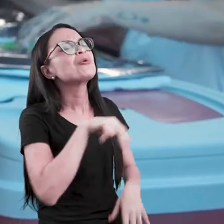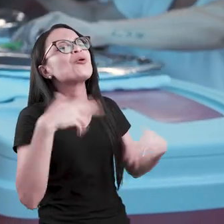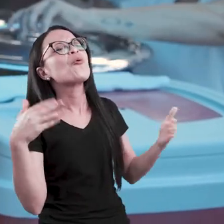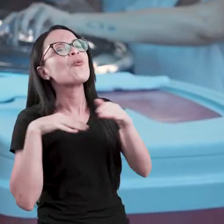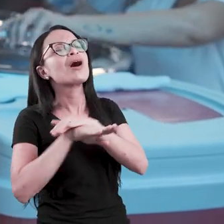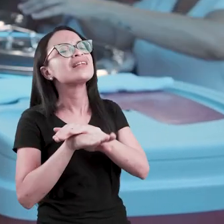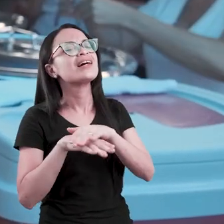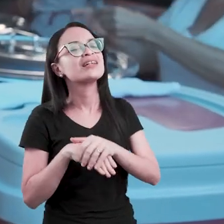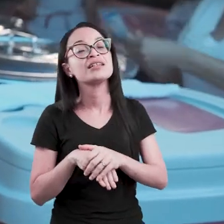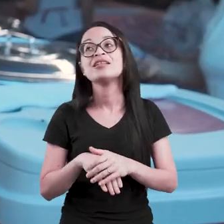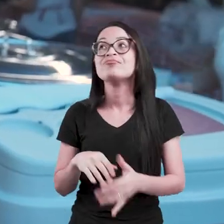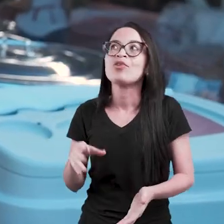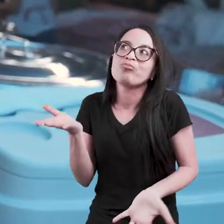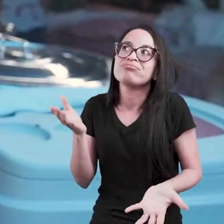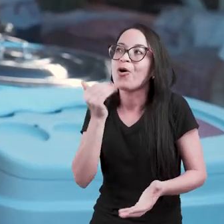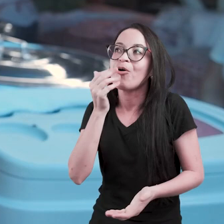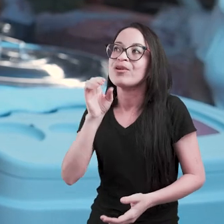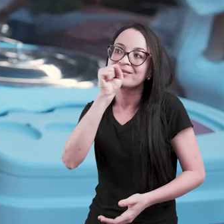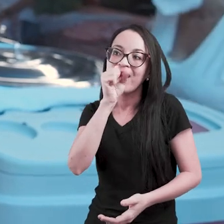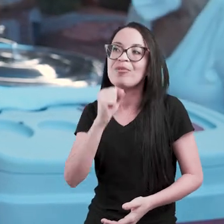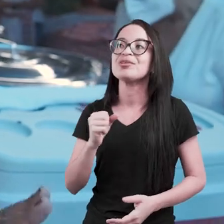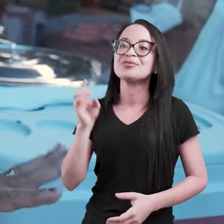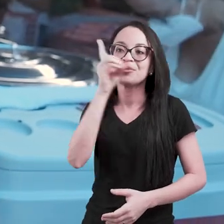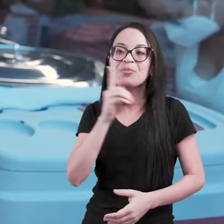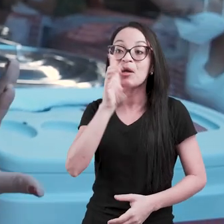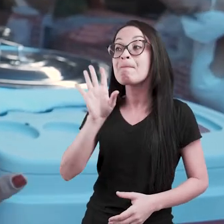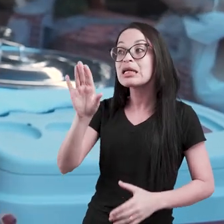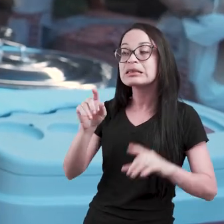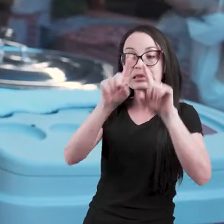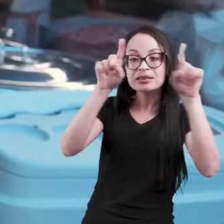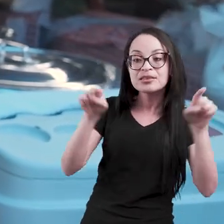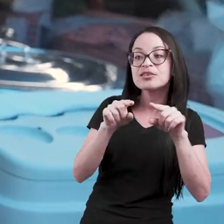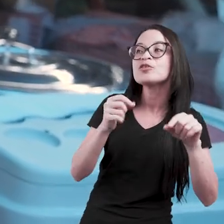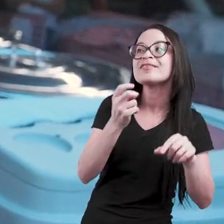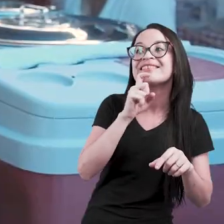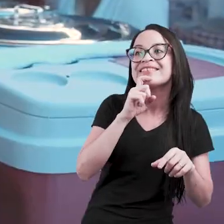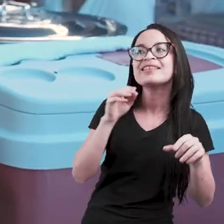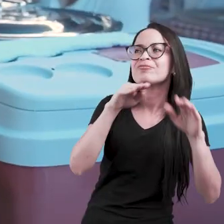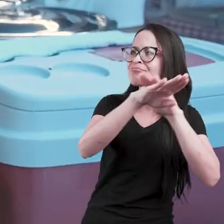guarda pra comer depois? Não, geralmente entre o sábado e o domingo. Mas se congelar, dura aí dias.